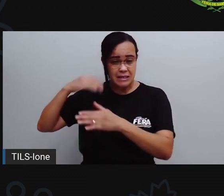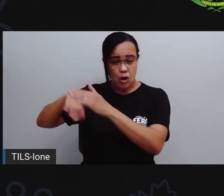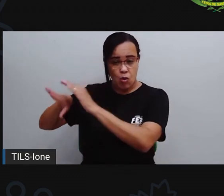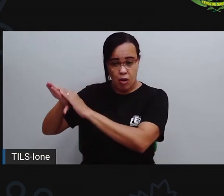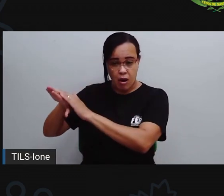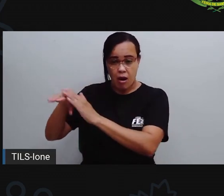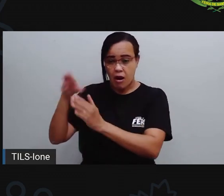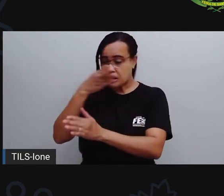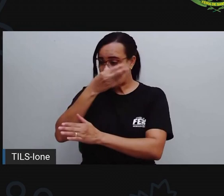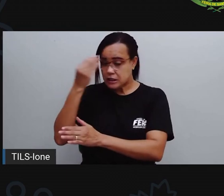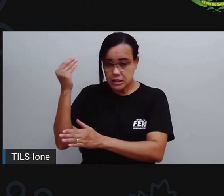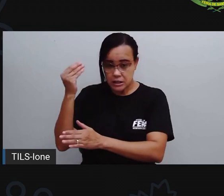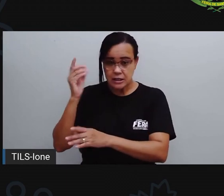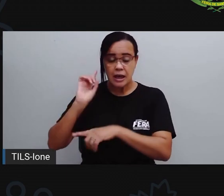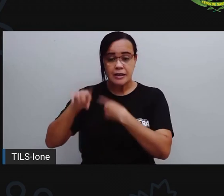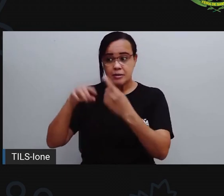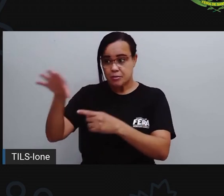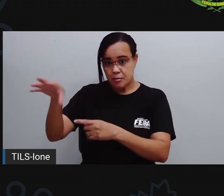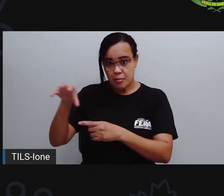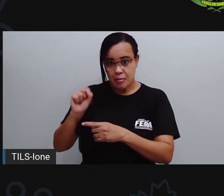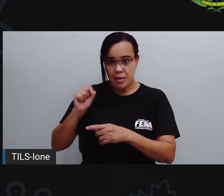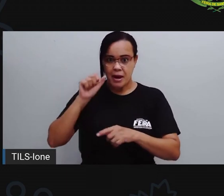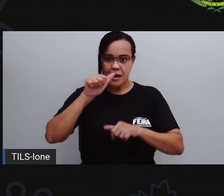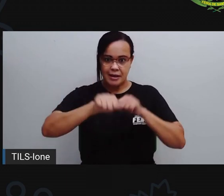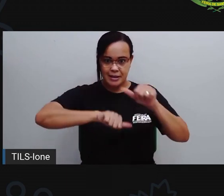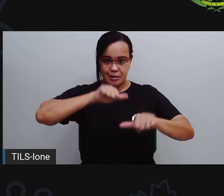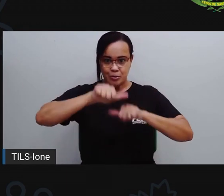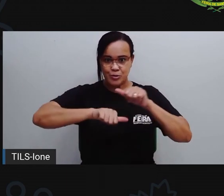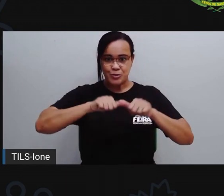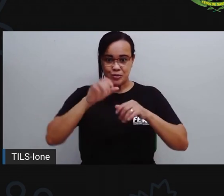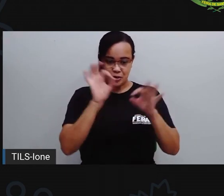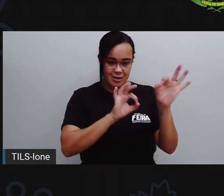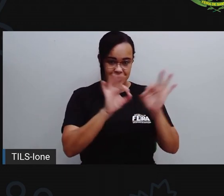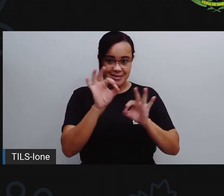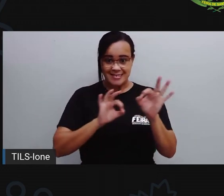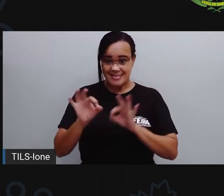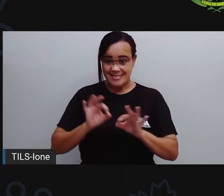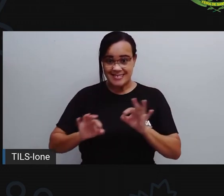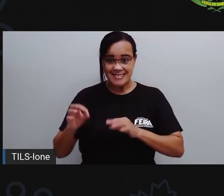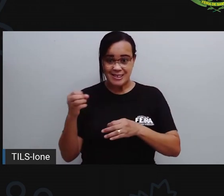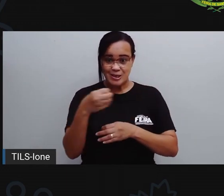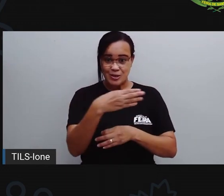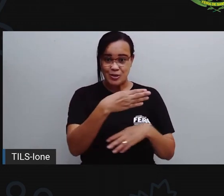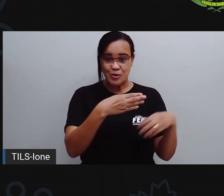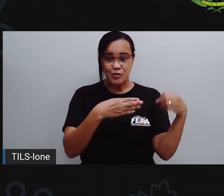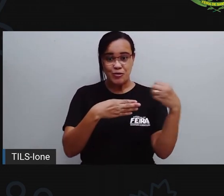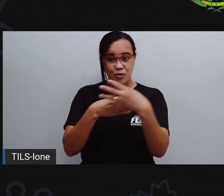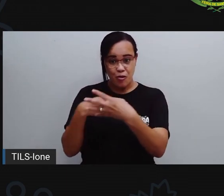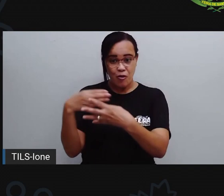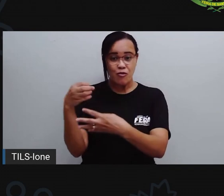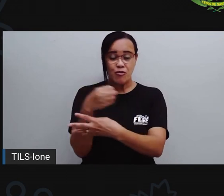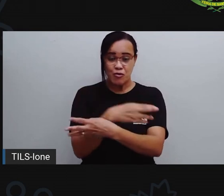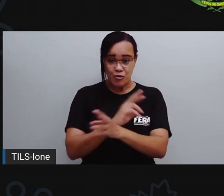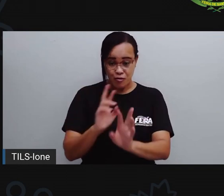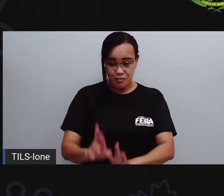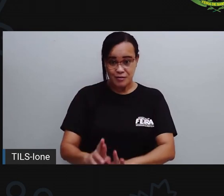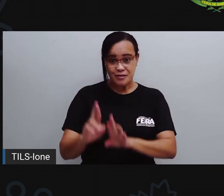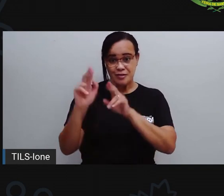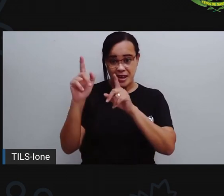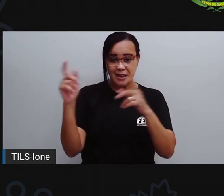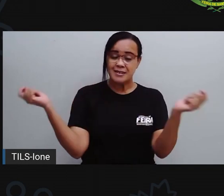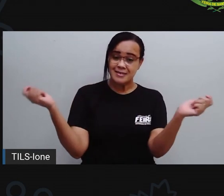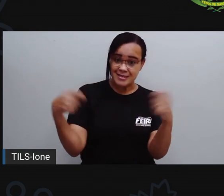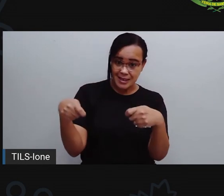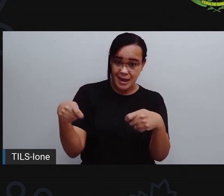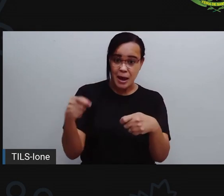dela, né? Então, você pega aquela roupa e aí você olha assim para ela e você pensa, eu poderia mudar alguma coisa aqui nessa roupa para que ela